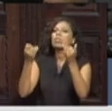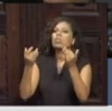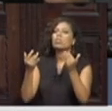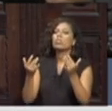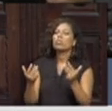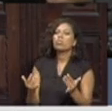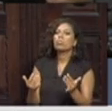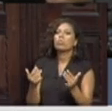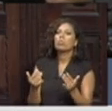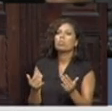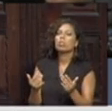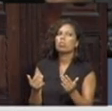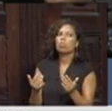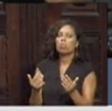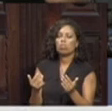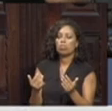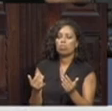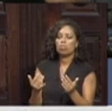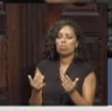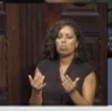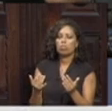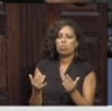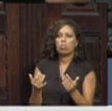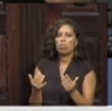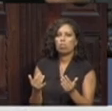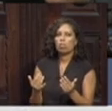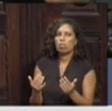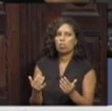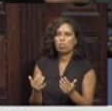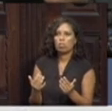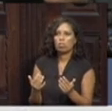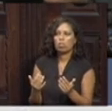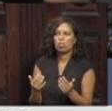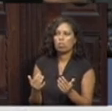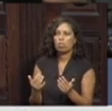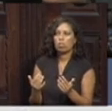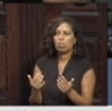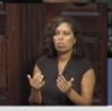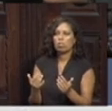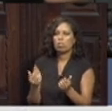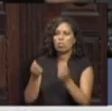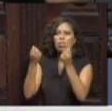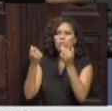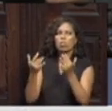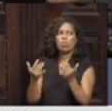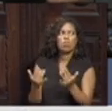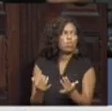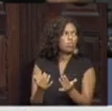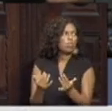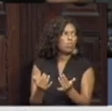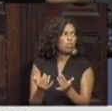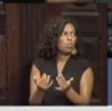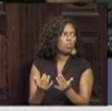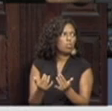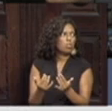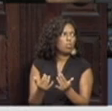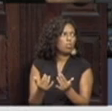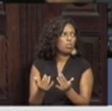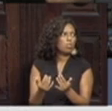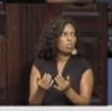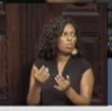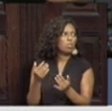para cônjuge ou parceiros acompanhar a realização dos exames pré-natal. Parecer da Comissão de Constituição e